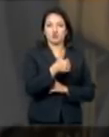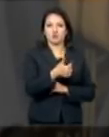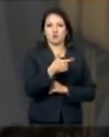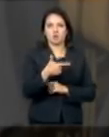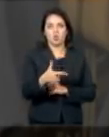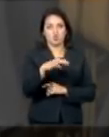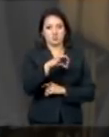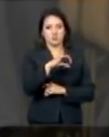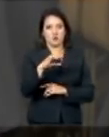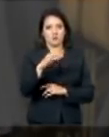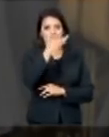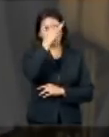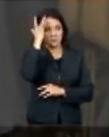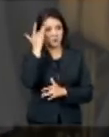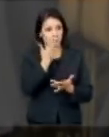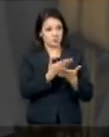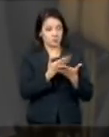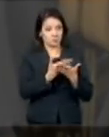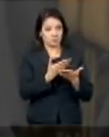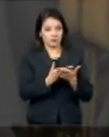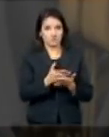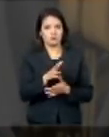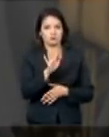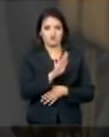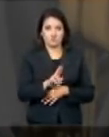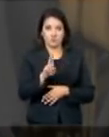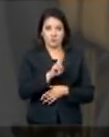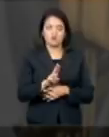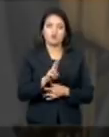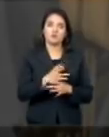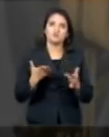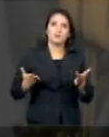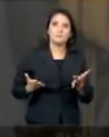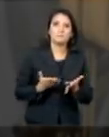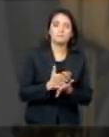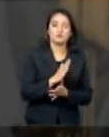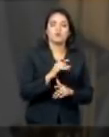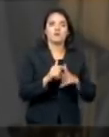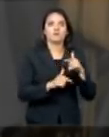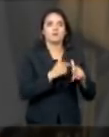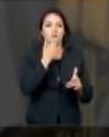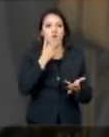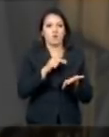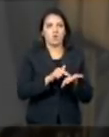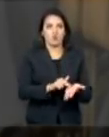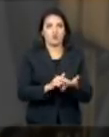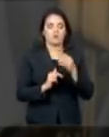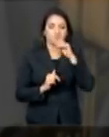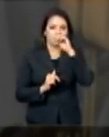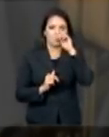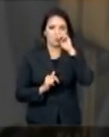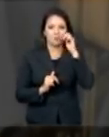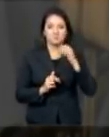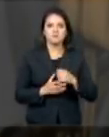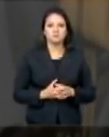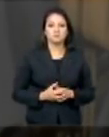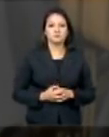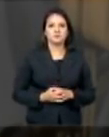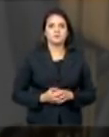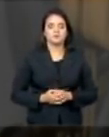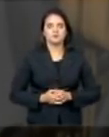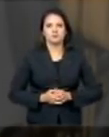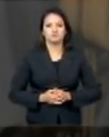universitária aprovada para ingresso nos correios estudante no interior do estado e de um